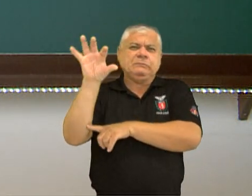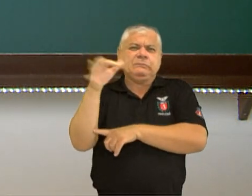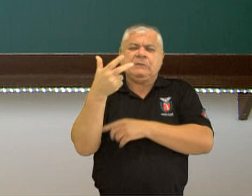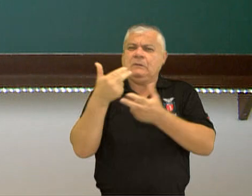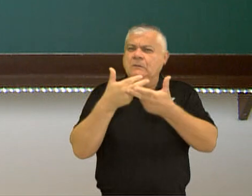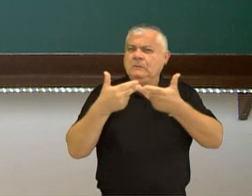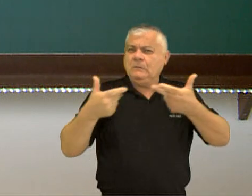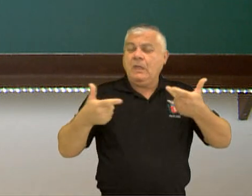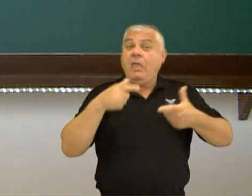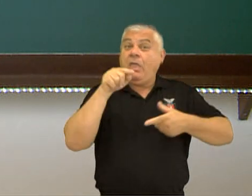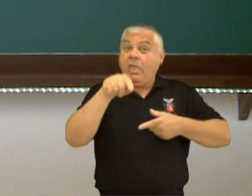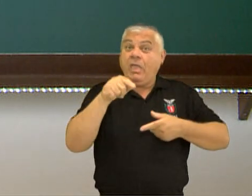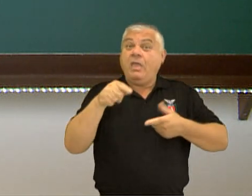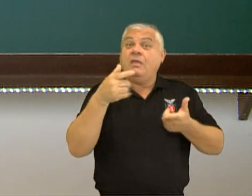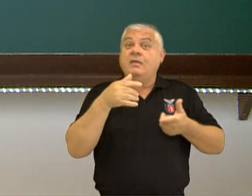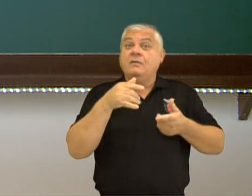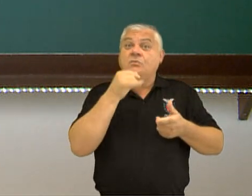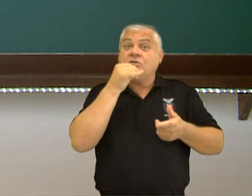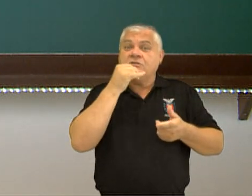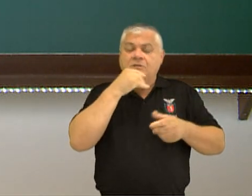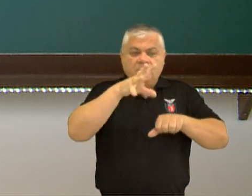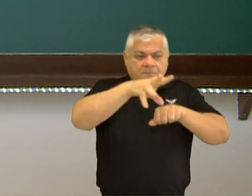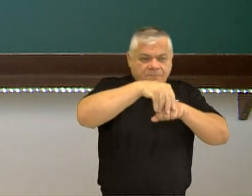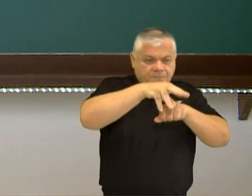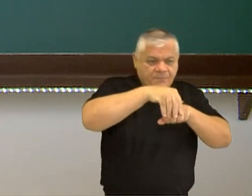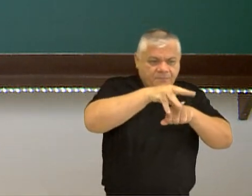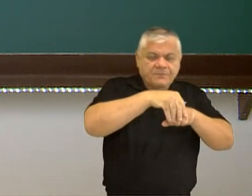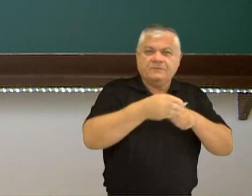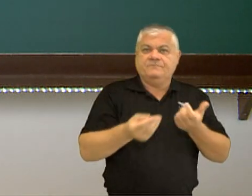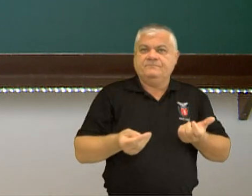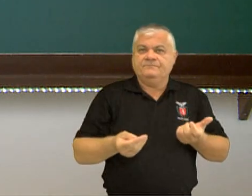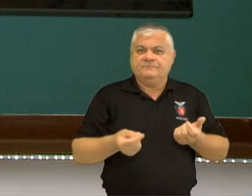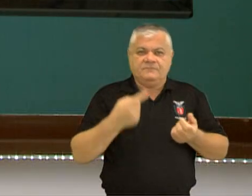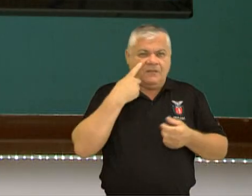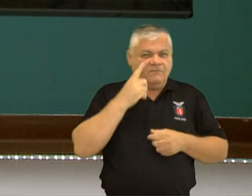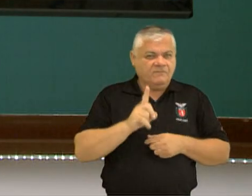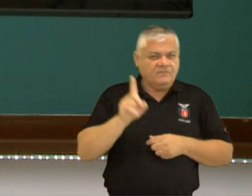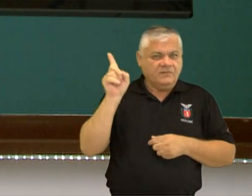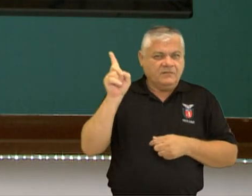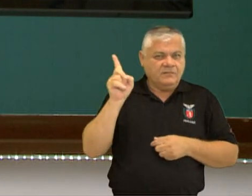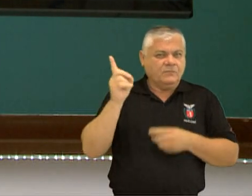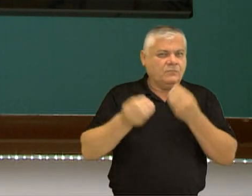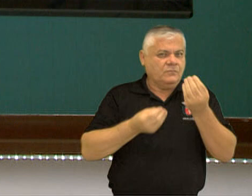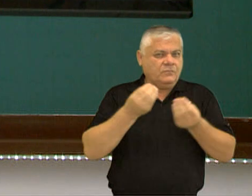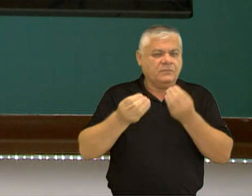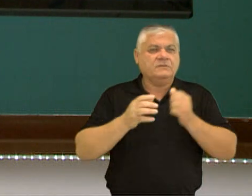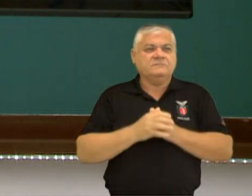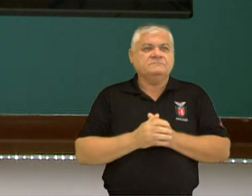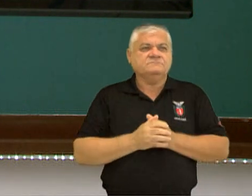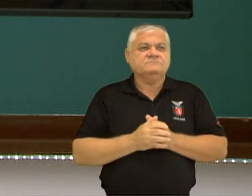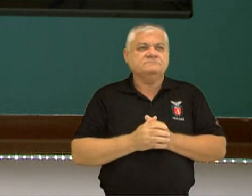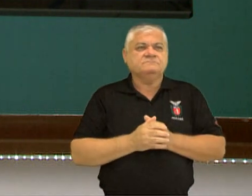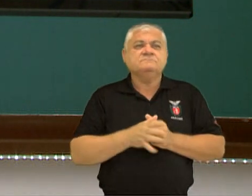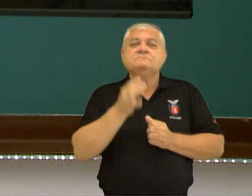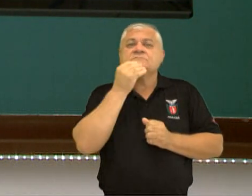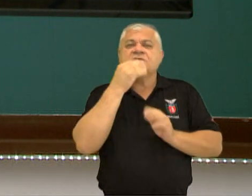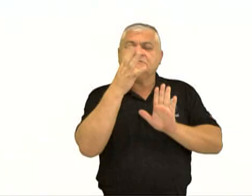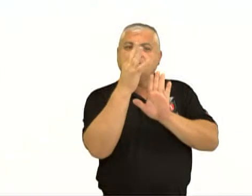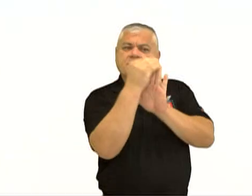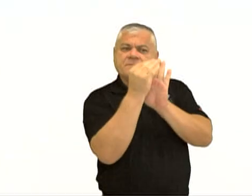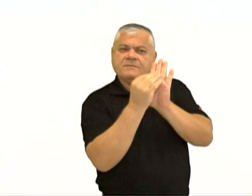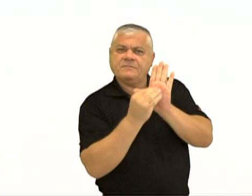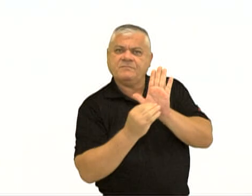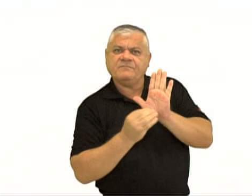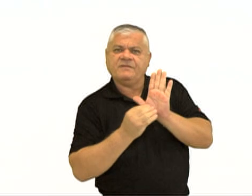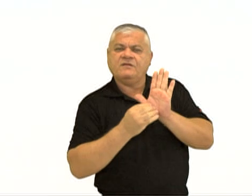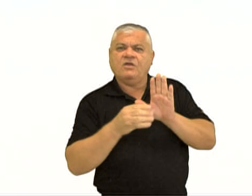principalmente ao processamento dessas informações. Observe na tela que é uma base de dados geográficos,